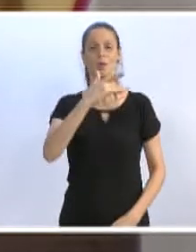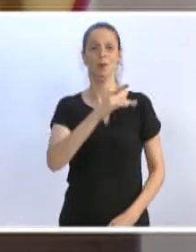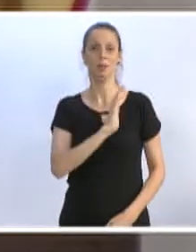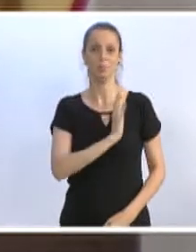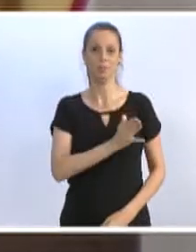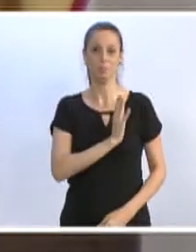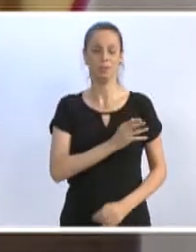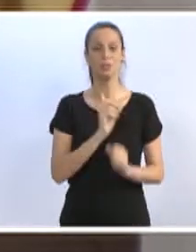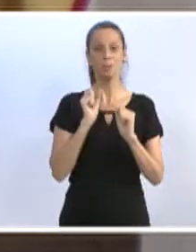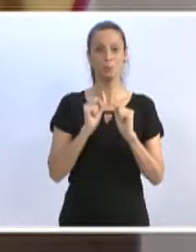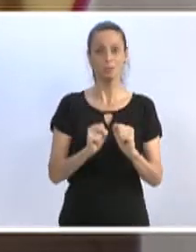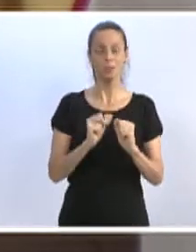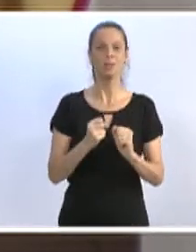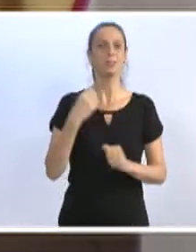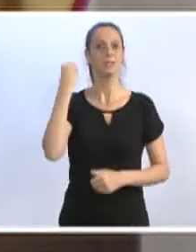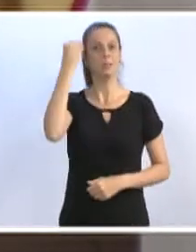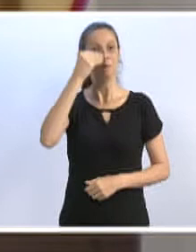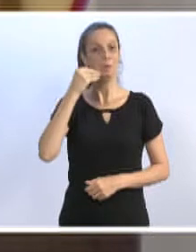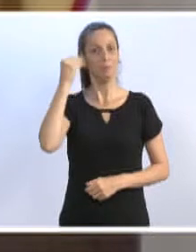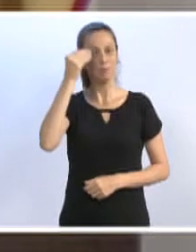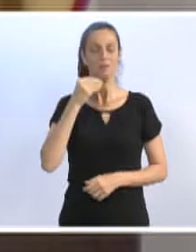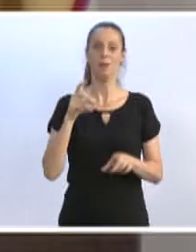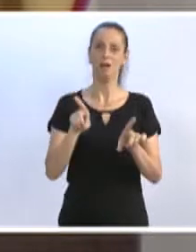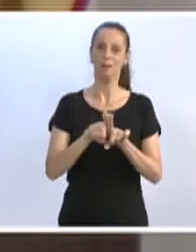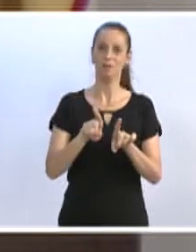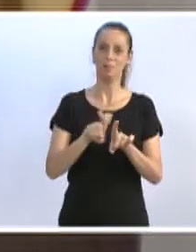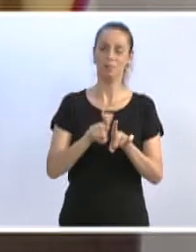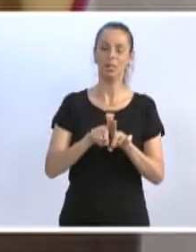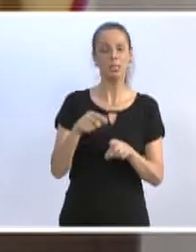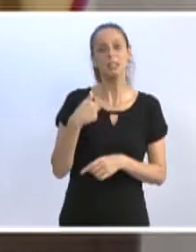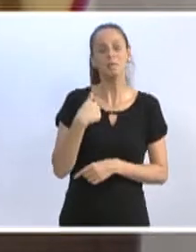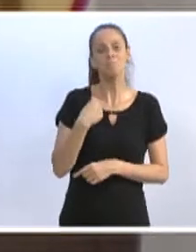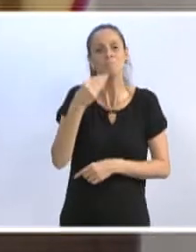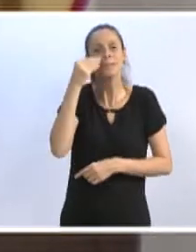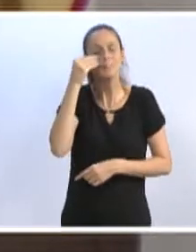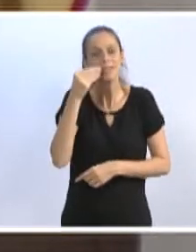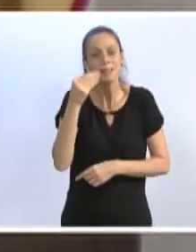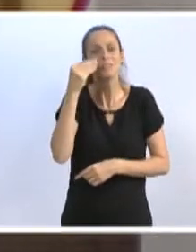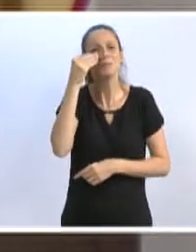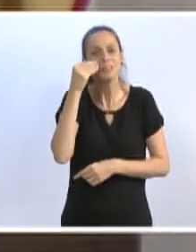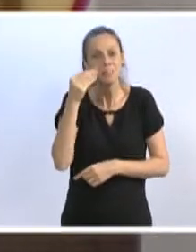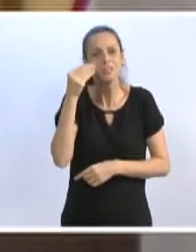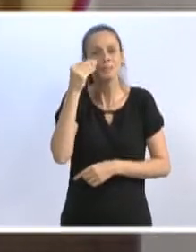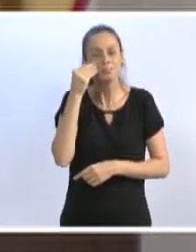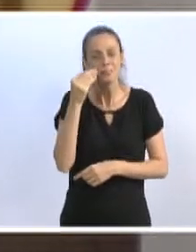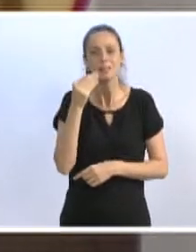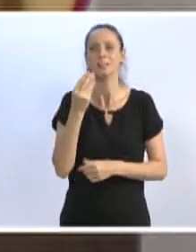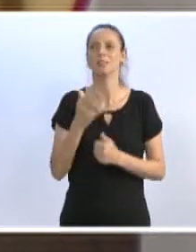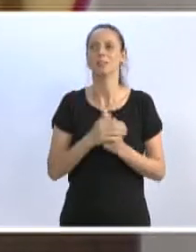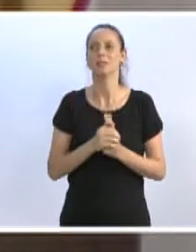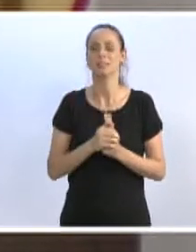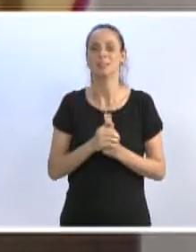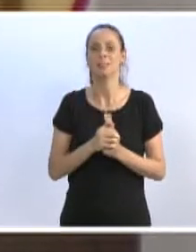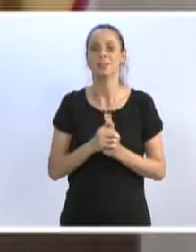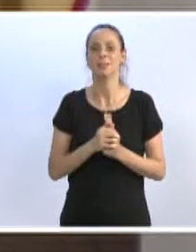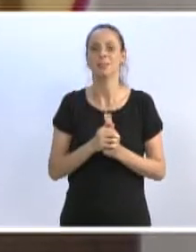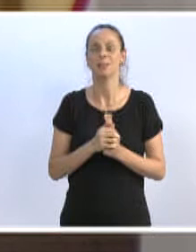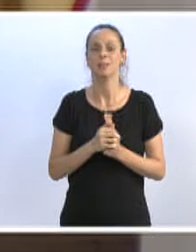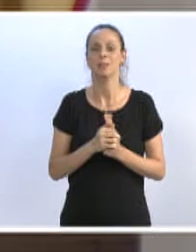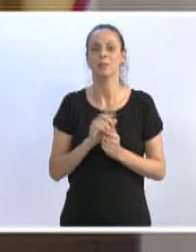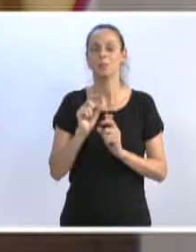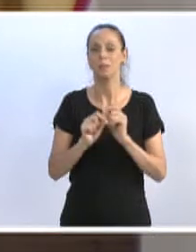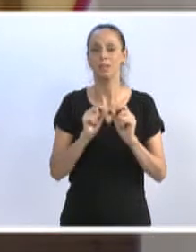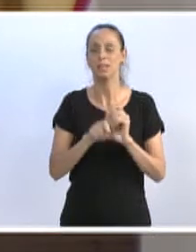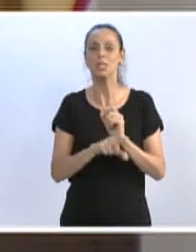pudéssemos experimentá-la, e busco um texto de mais de